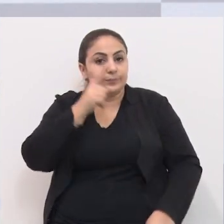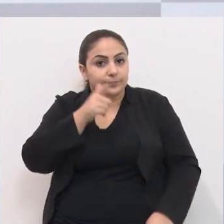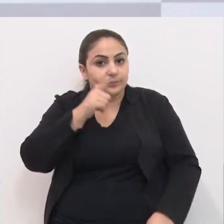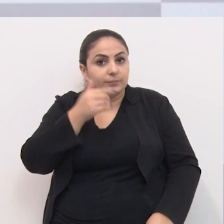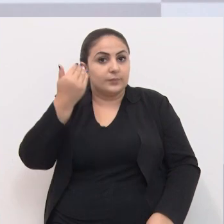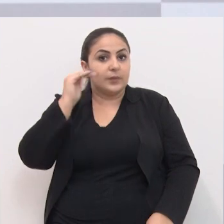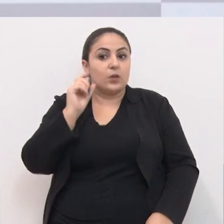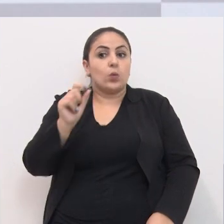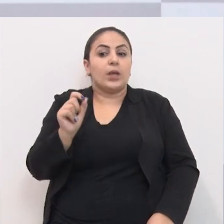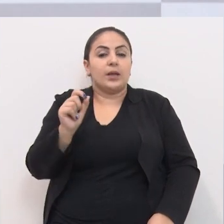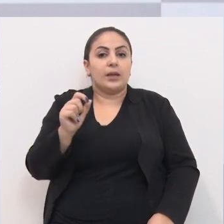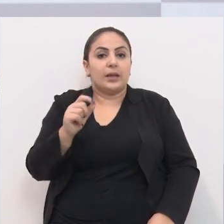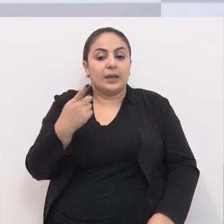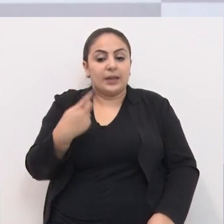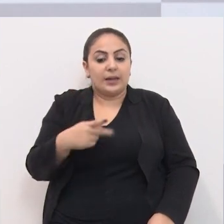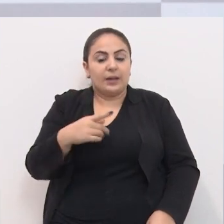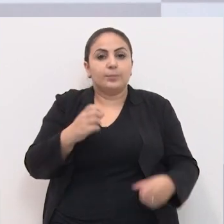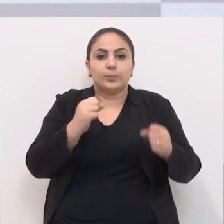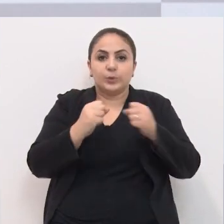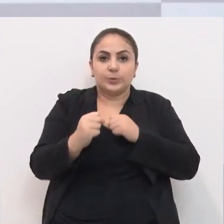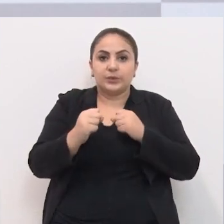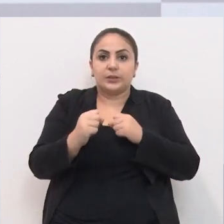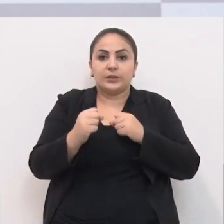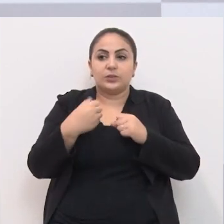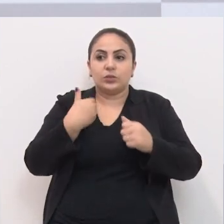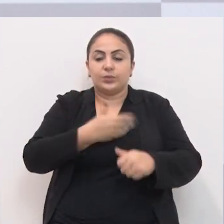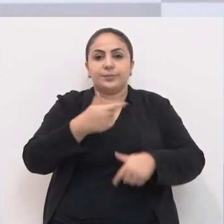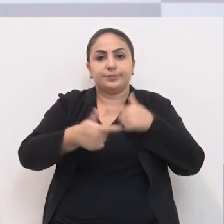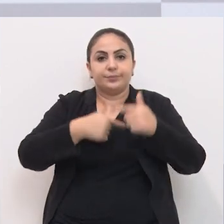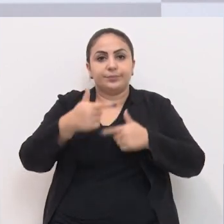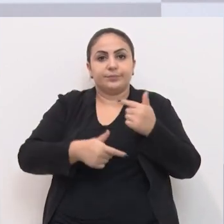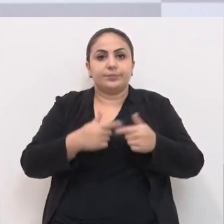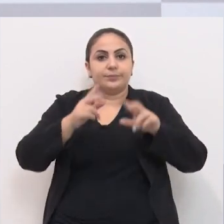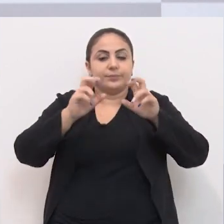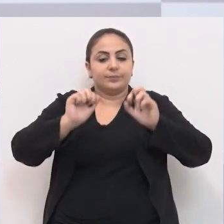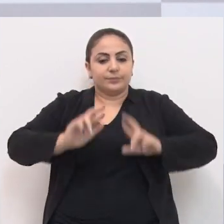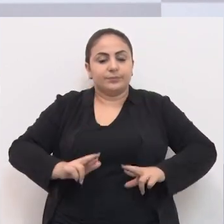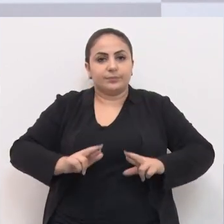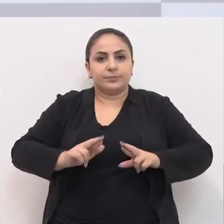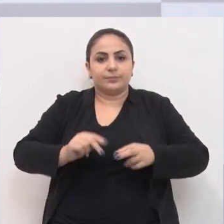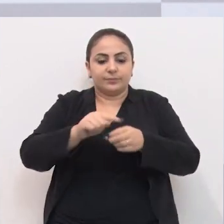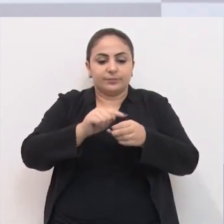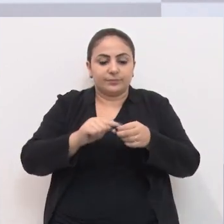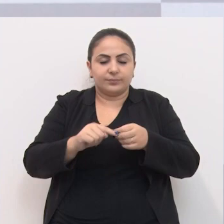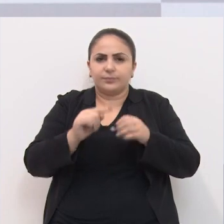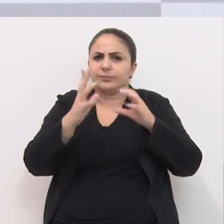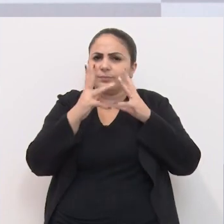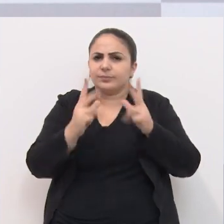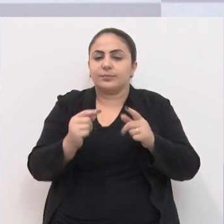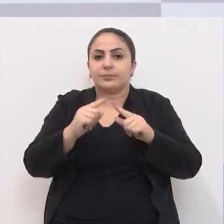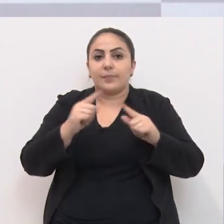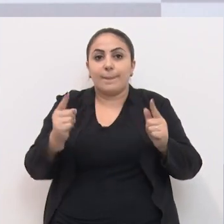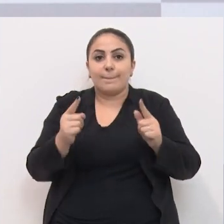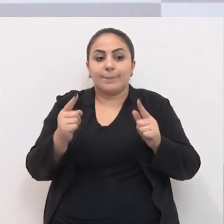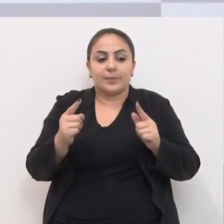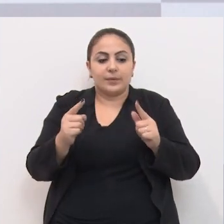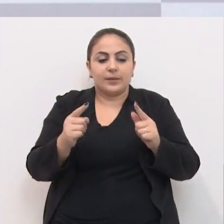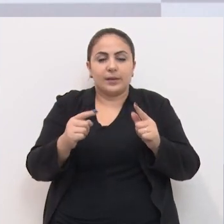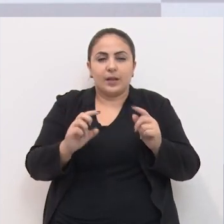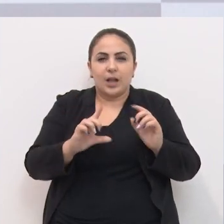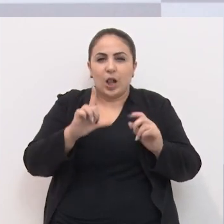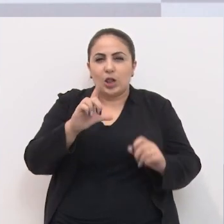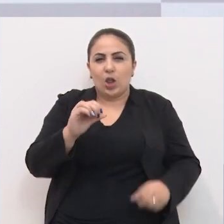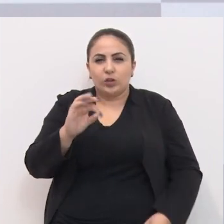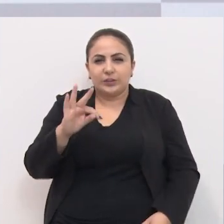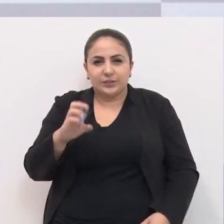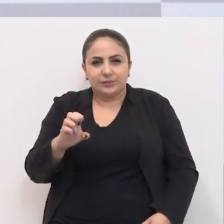derrubamos o veto aqui, ele vem em acordo com a lei federal, que também trata de um projeto federal REURB, mas cada município faz a sua adequação. Esse